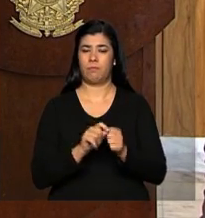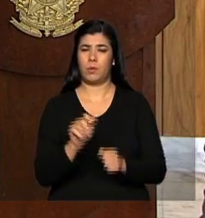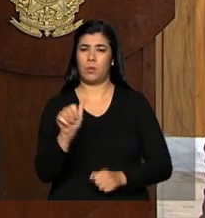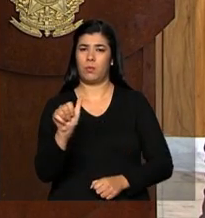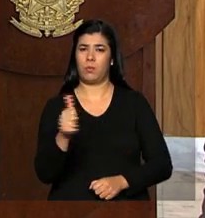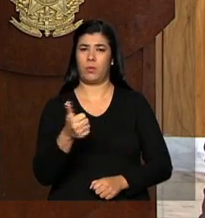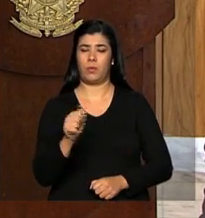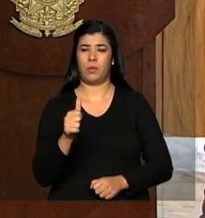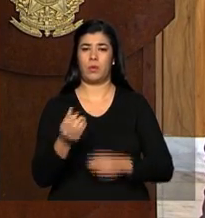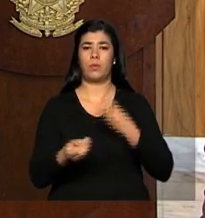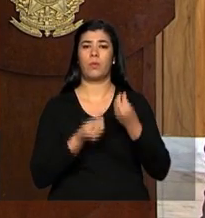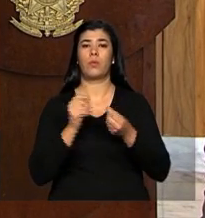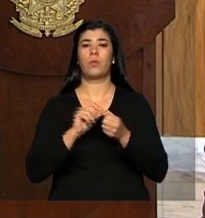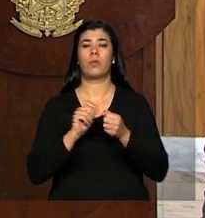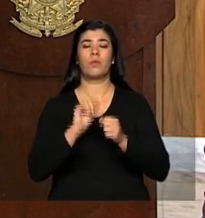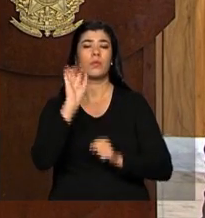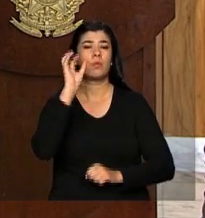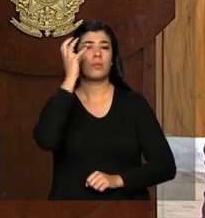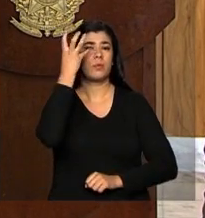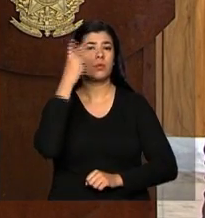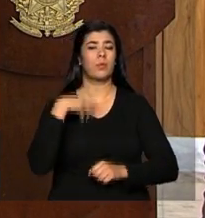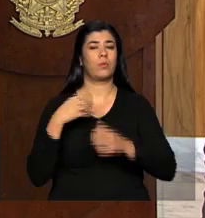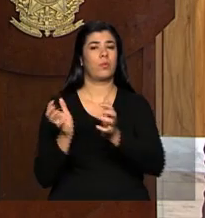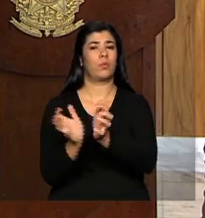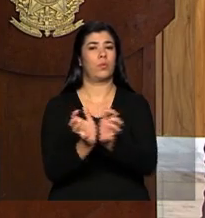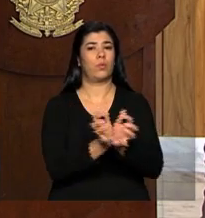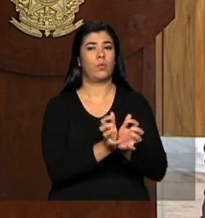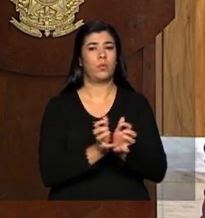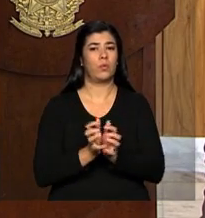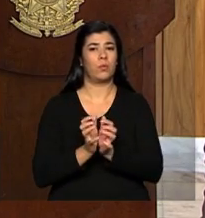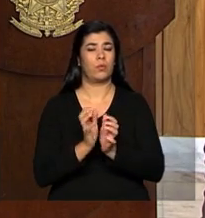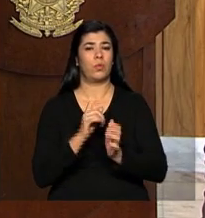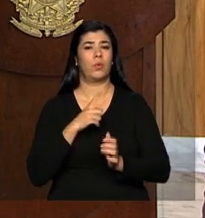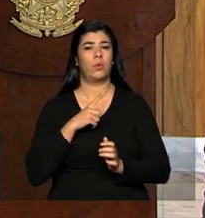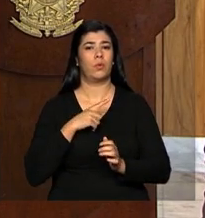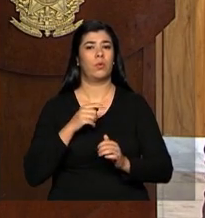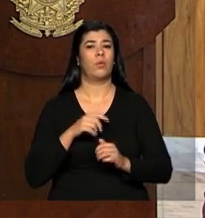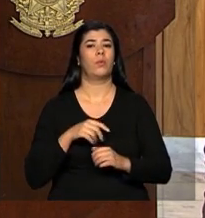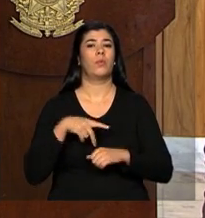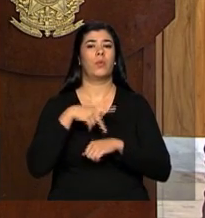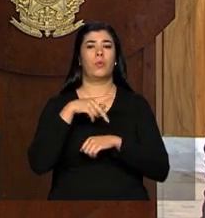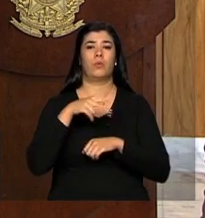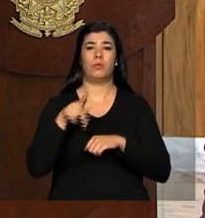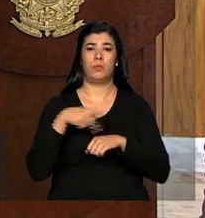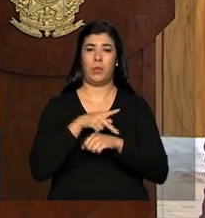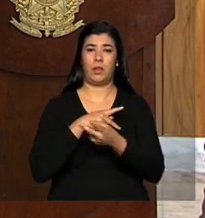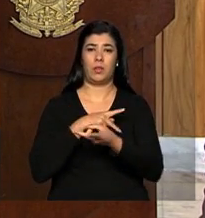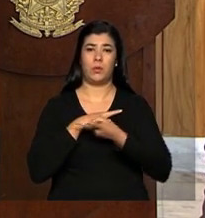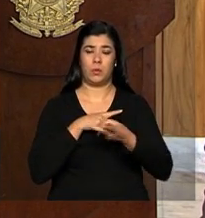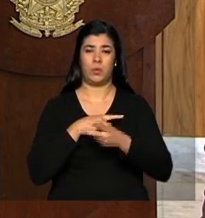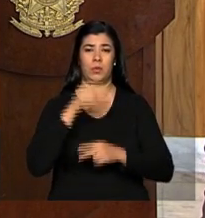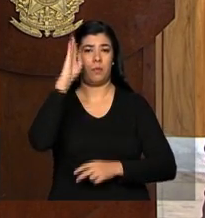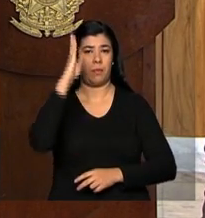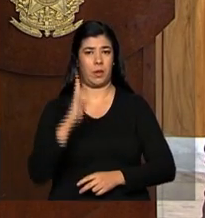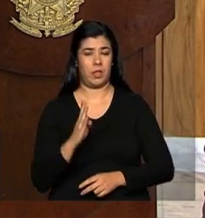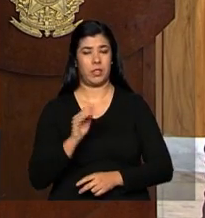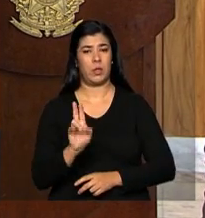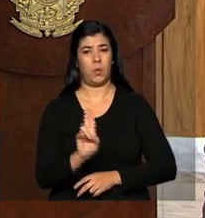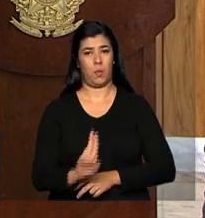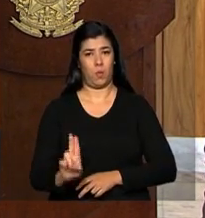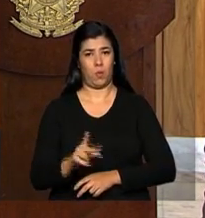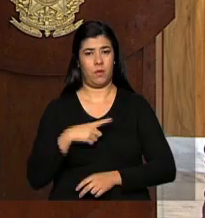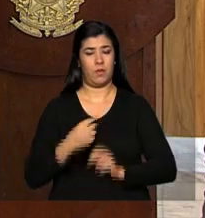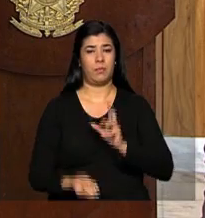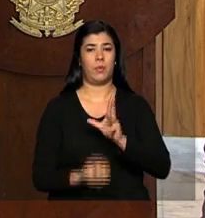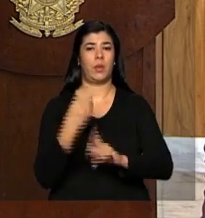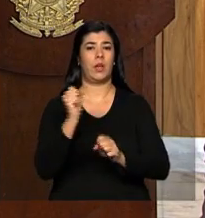balanço das resoluções do Grupo de Alto Nível Brasil-Uruguai, criado em 2012, e que